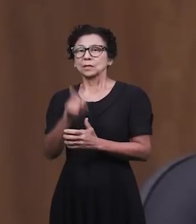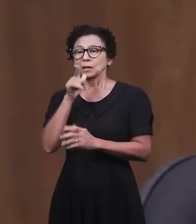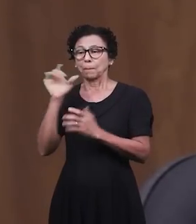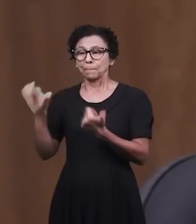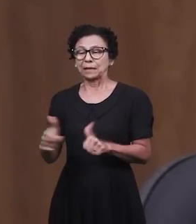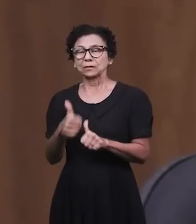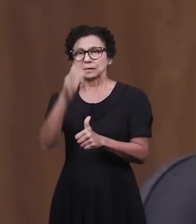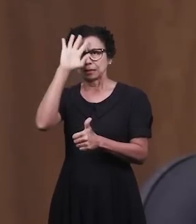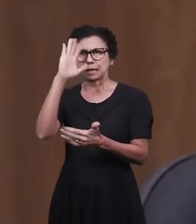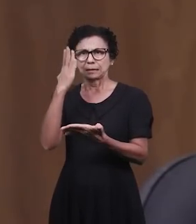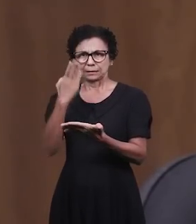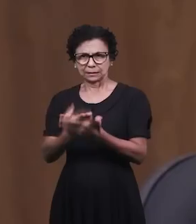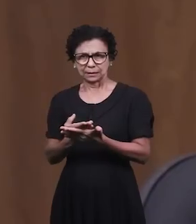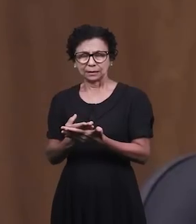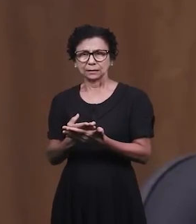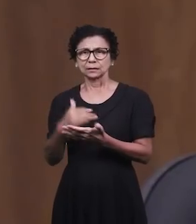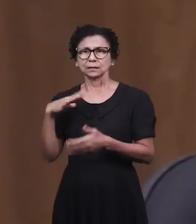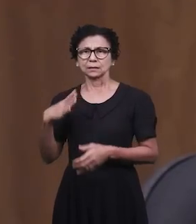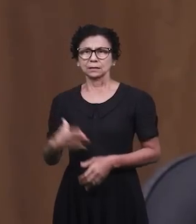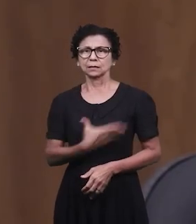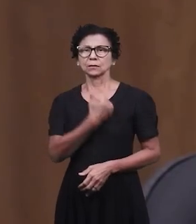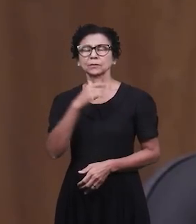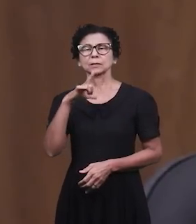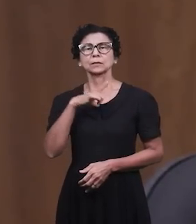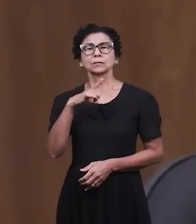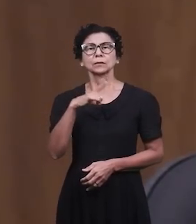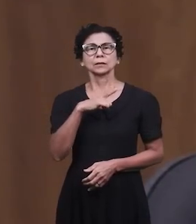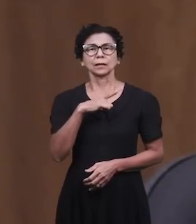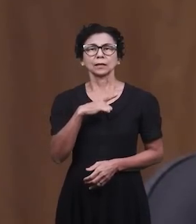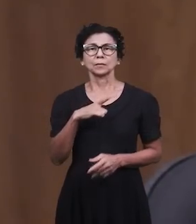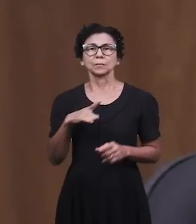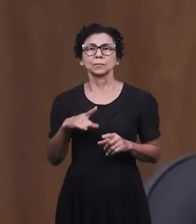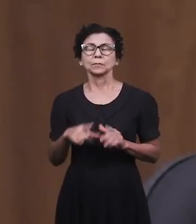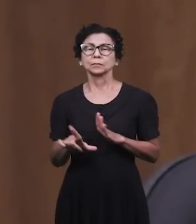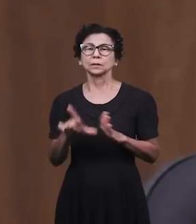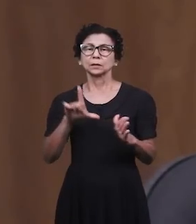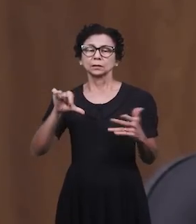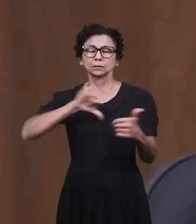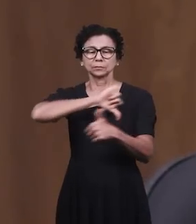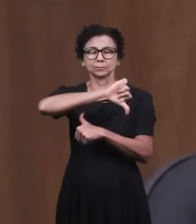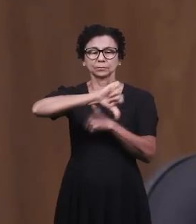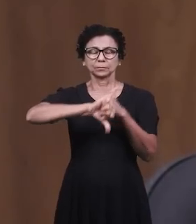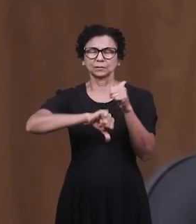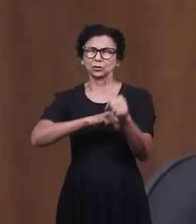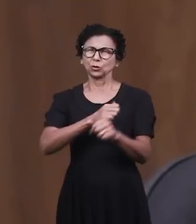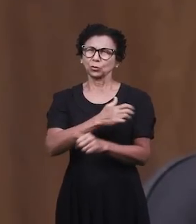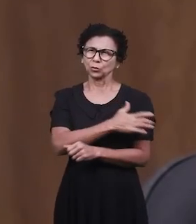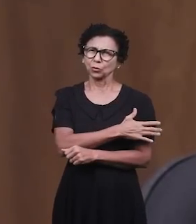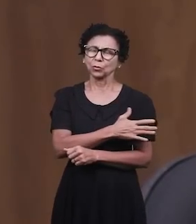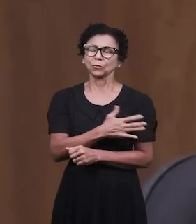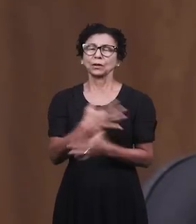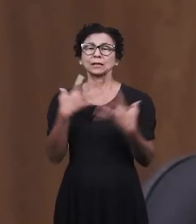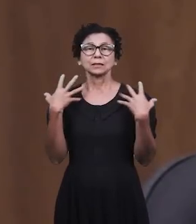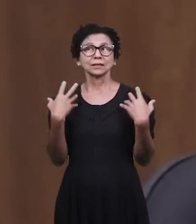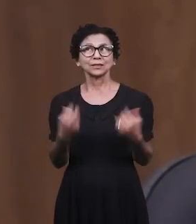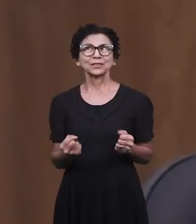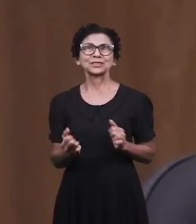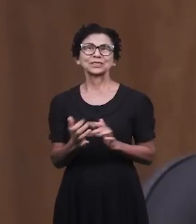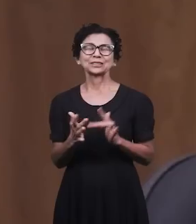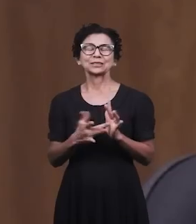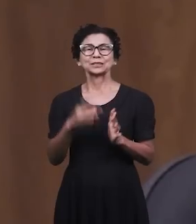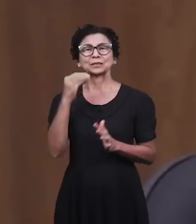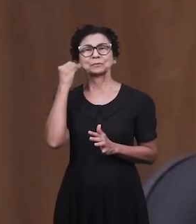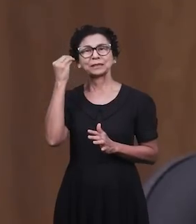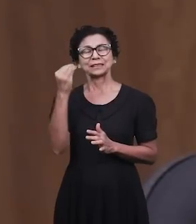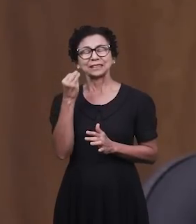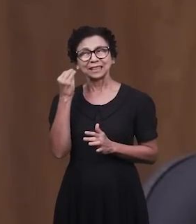precede ao batismo, a importância, lembrarmos disso, é o novo nascimento. Teve uma experiência do novo nascimento, aceitou Jesus, teve uma experiência com